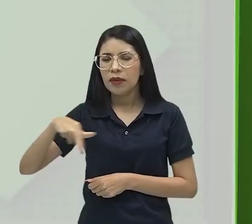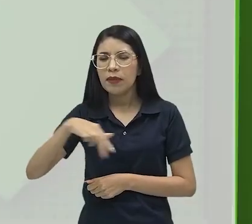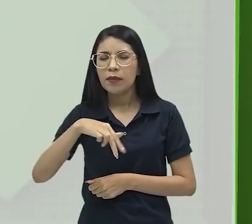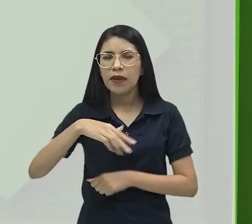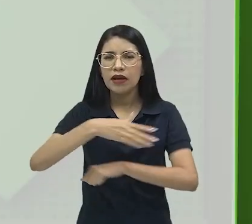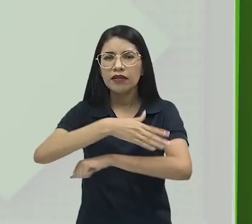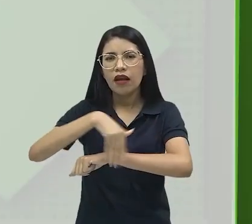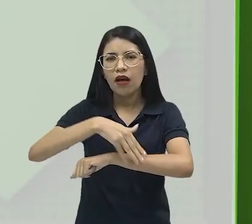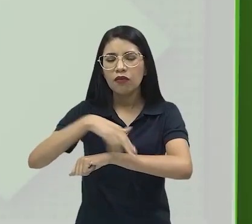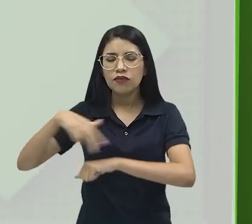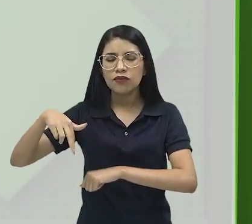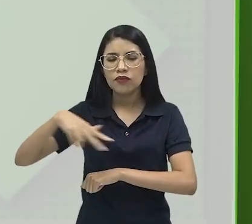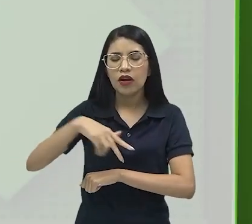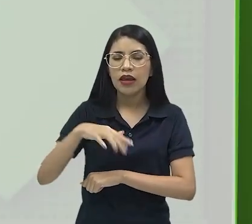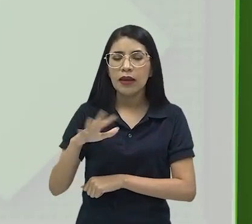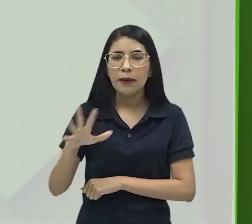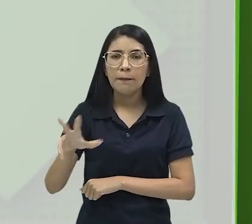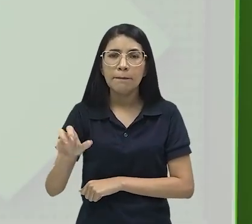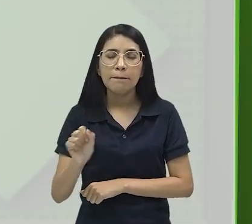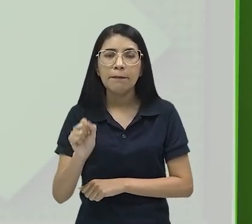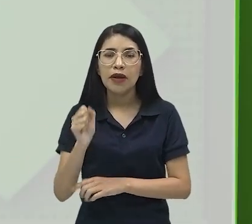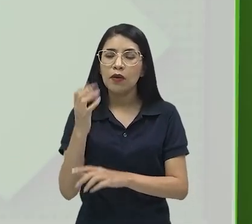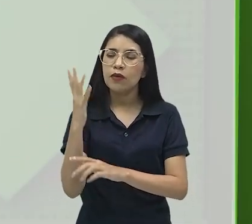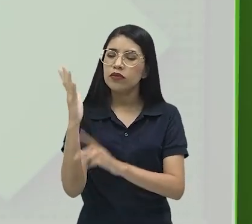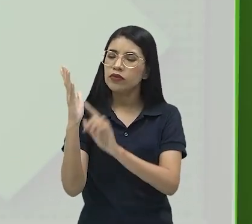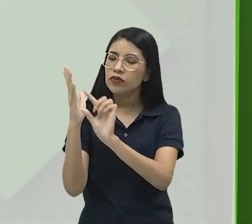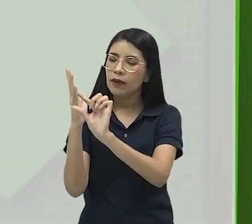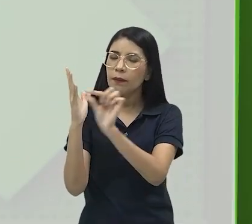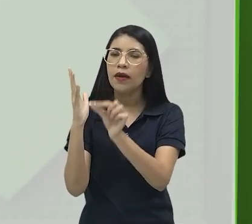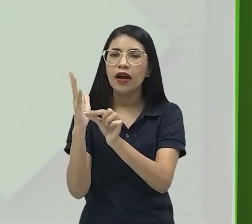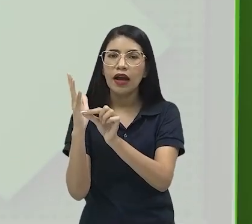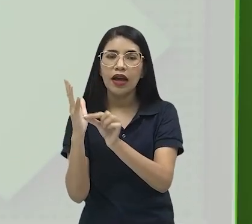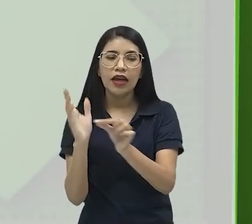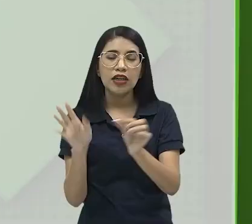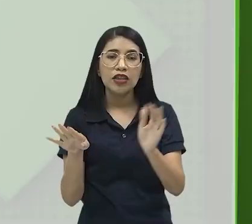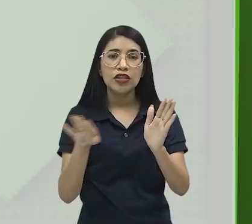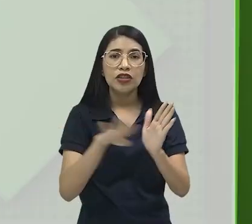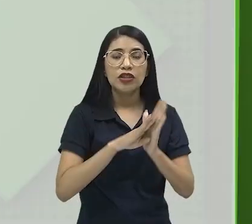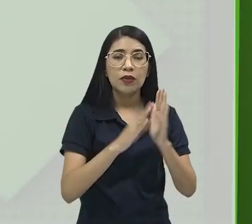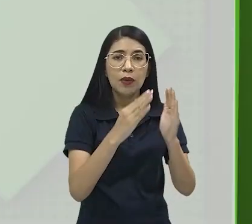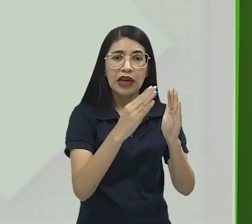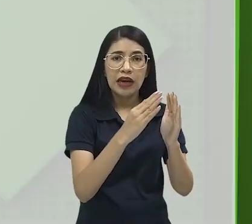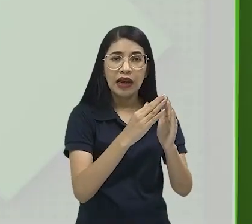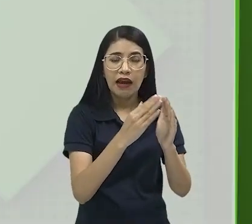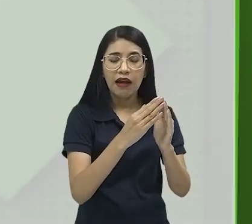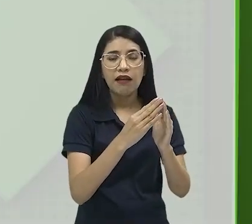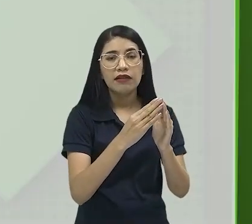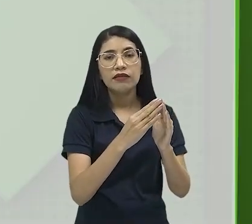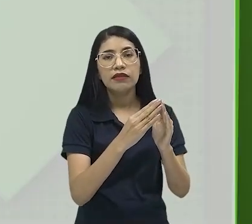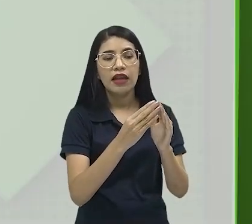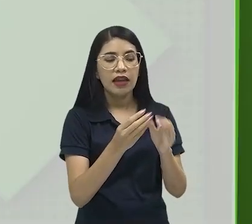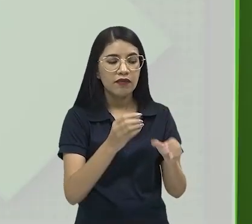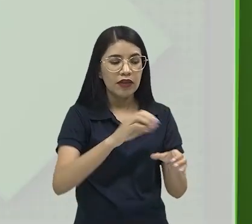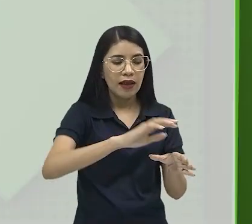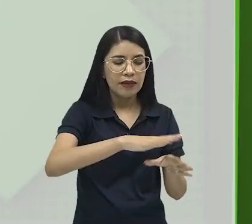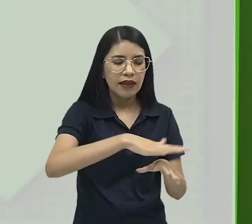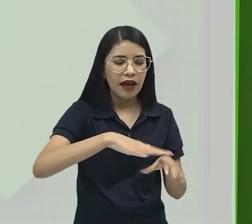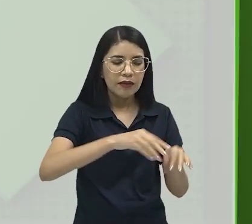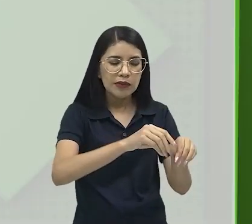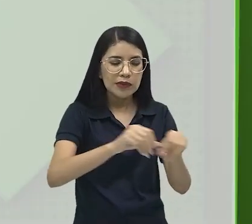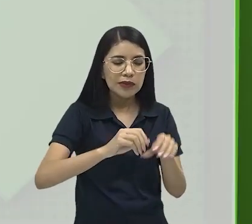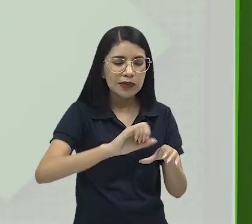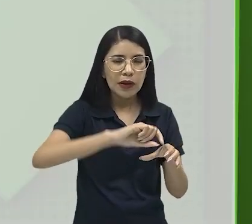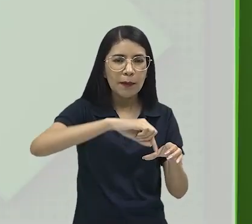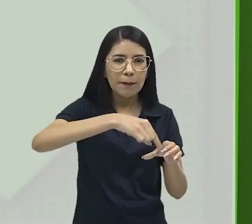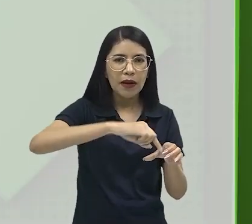pegou um galinho de planta e chegou lá em casa, e na sua casa, né? E colocou na terra, e esse galho